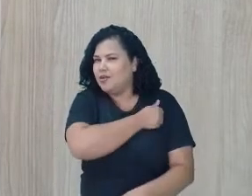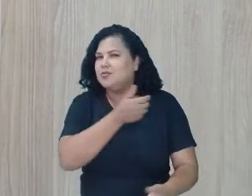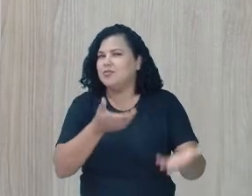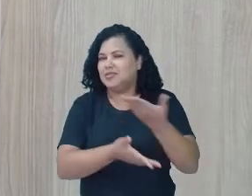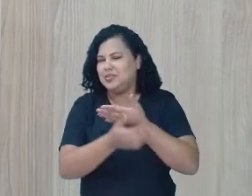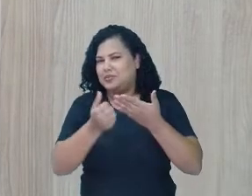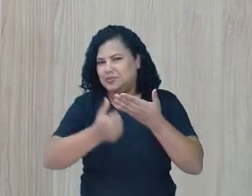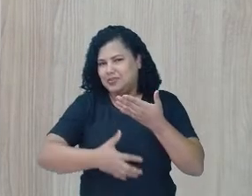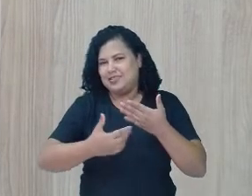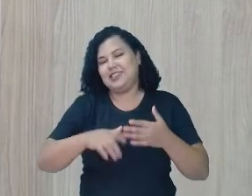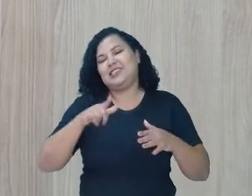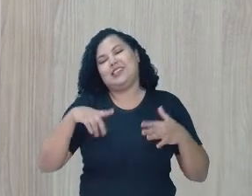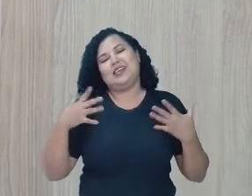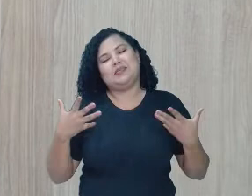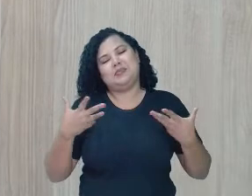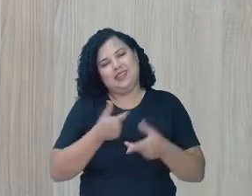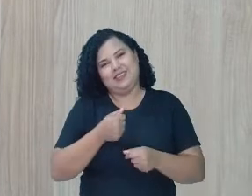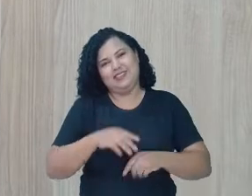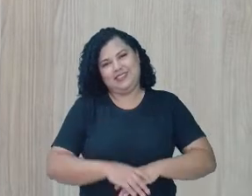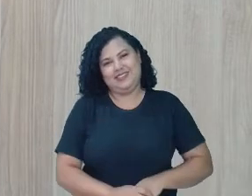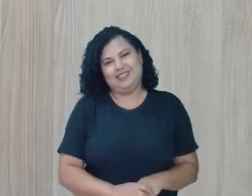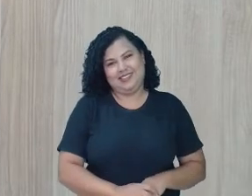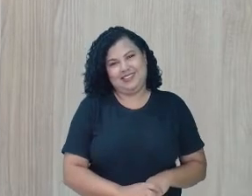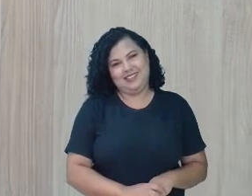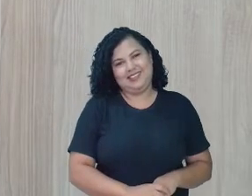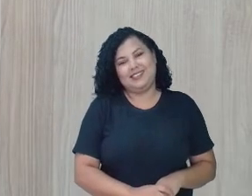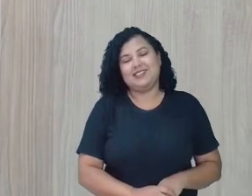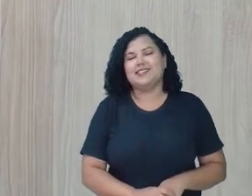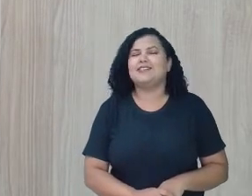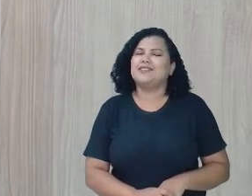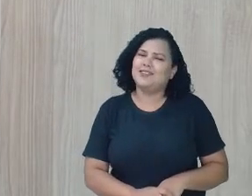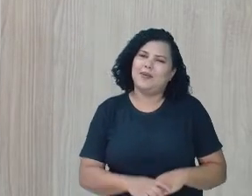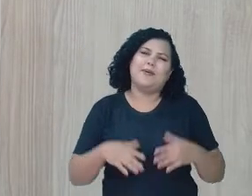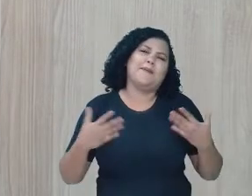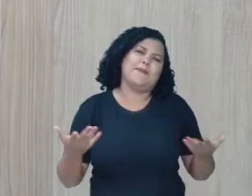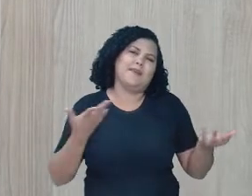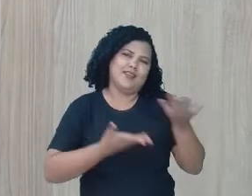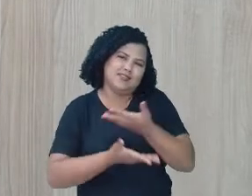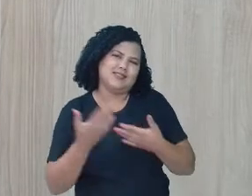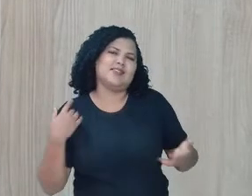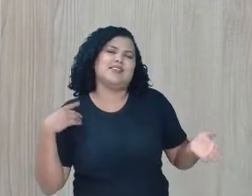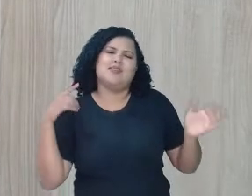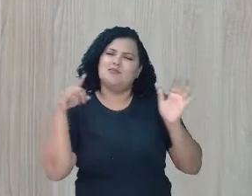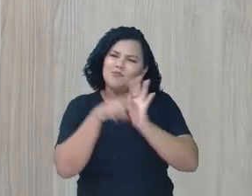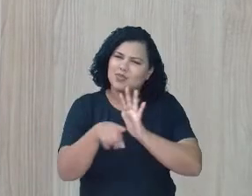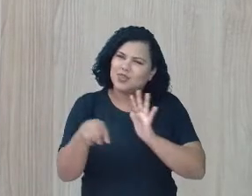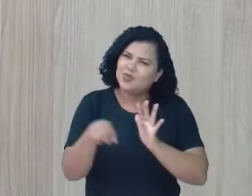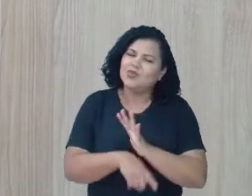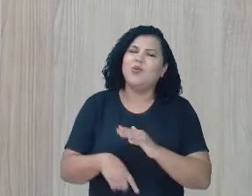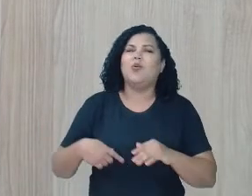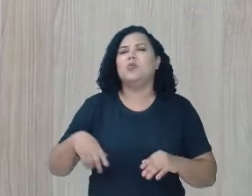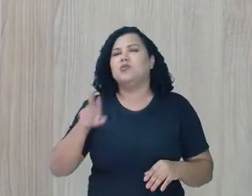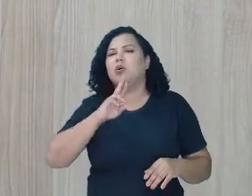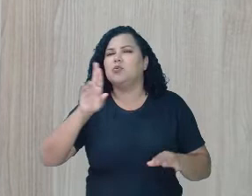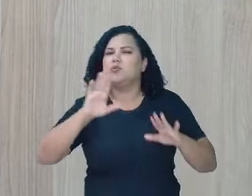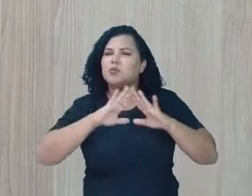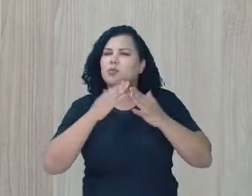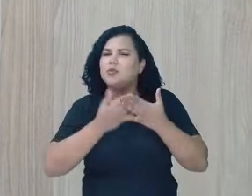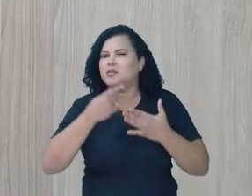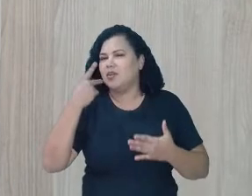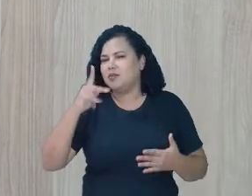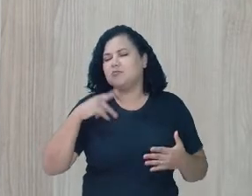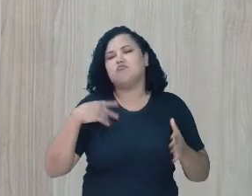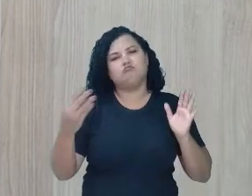Na aula, e isso é maravilhoso. Então, interage aqui com a gente, com perguntas, coloca o nome de sua escola, tá? Porque